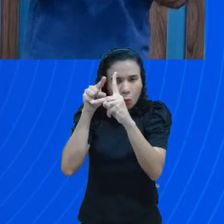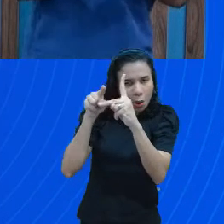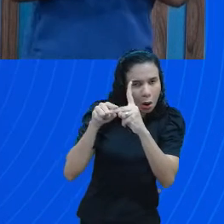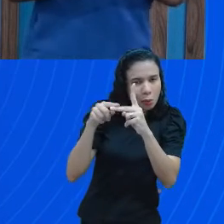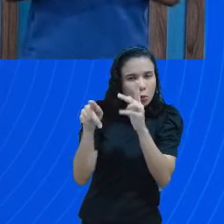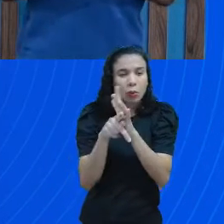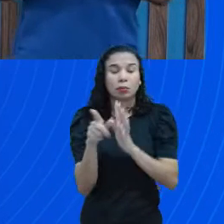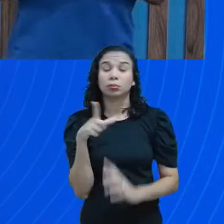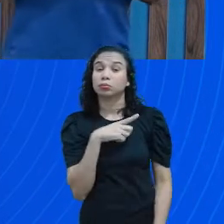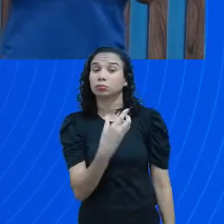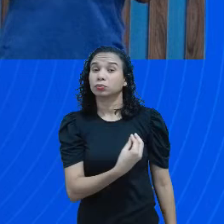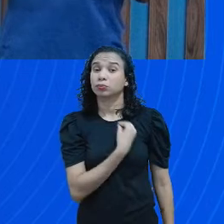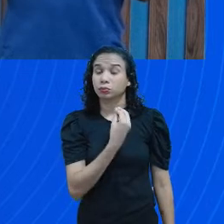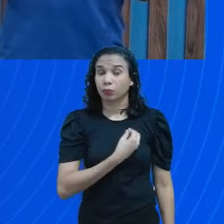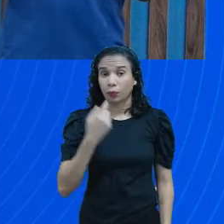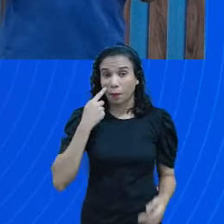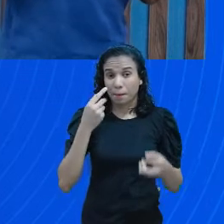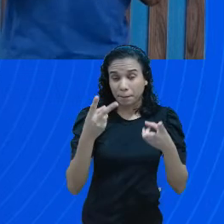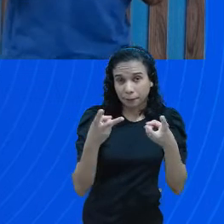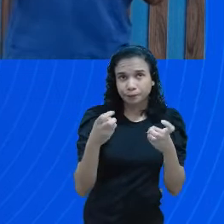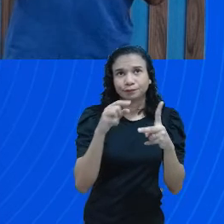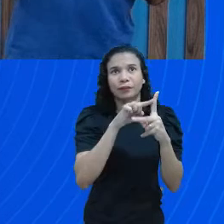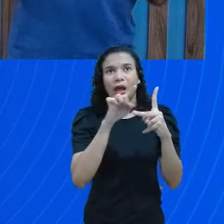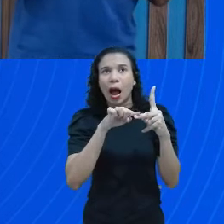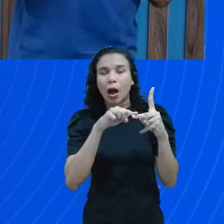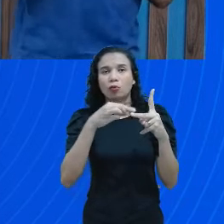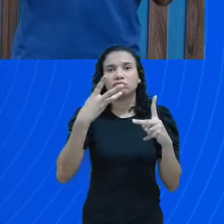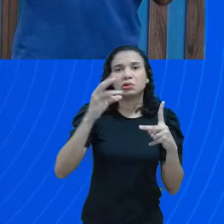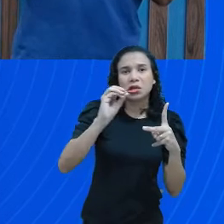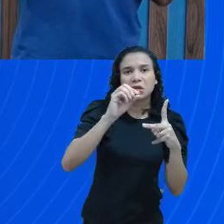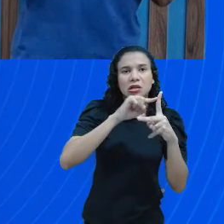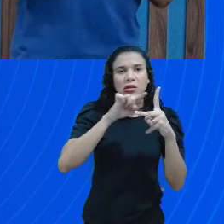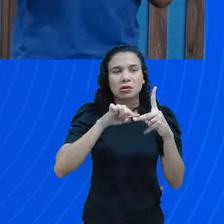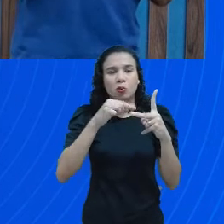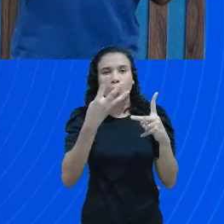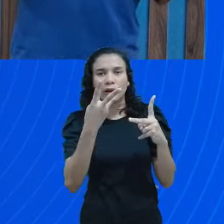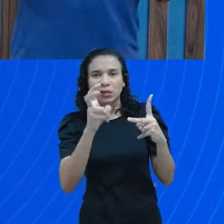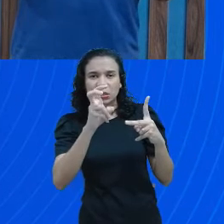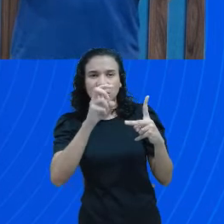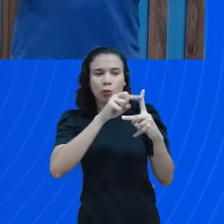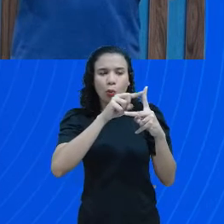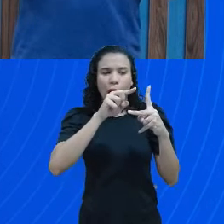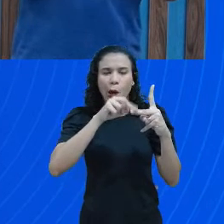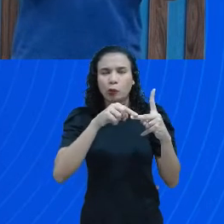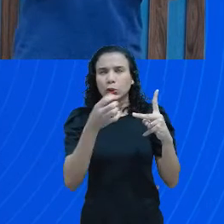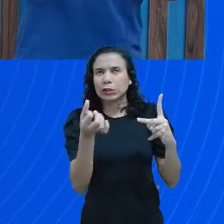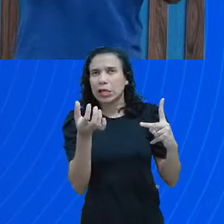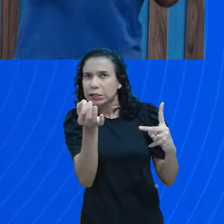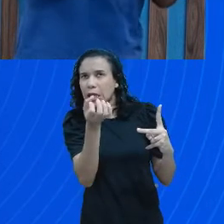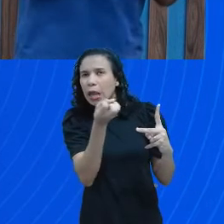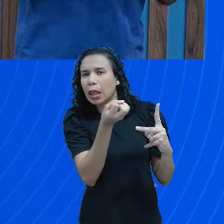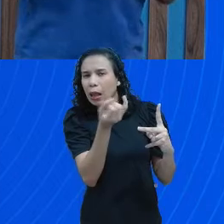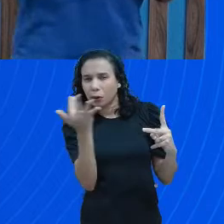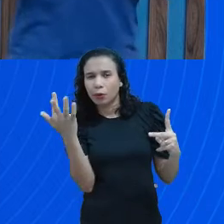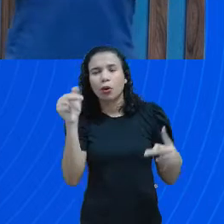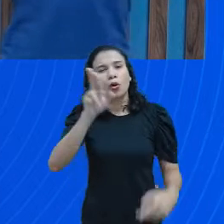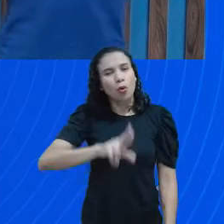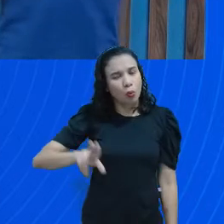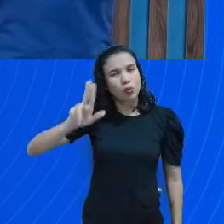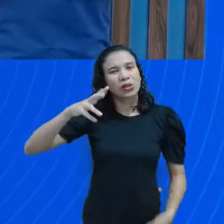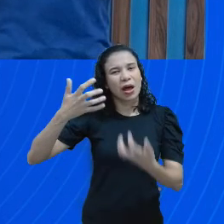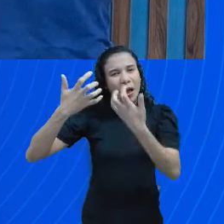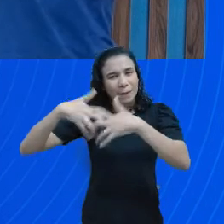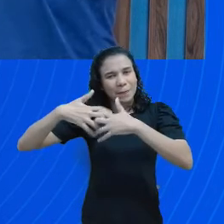trigonometria, a gente vai ver que tem lá ângulo de 30, 45, 60. Vocês vão observar que vai usar também o teodolito, assim